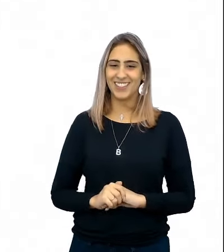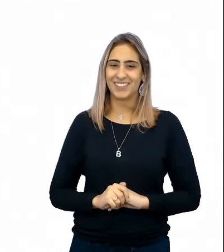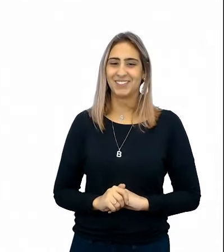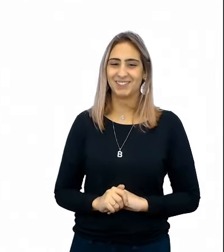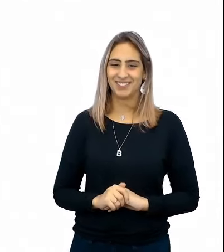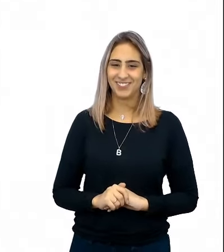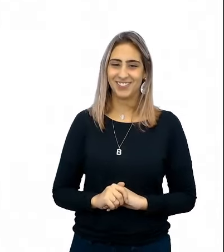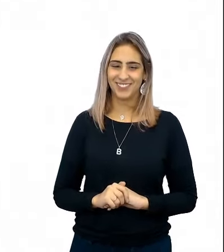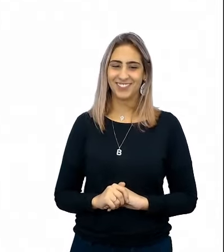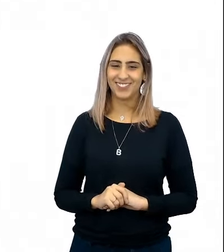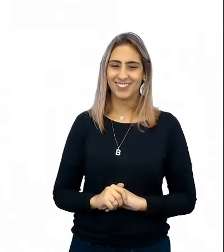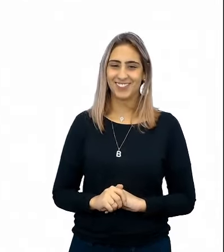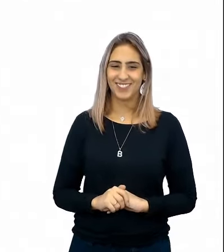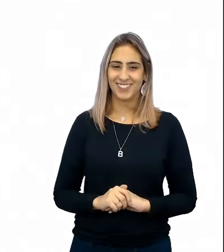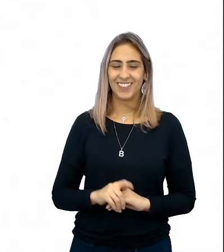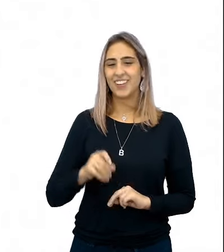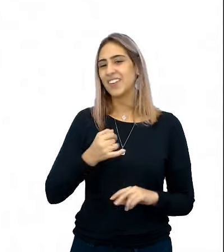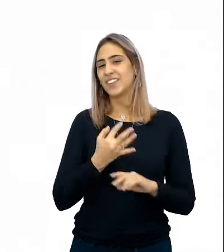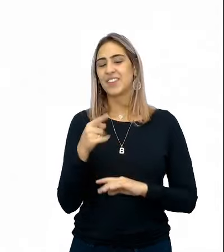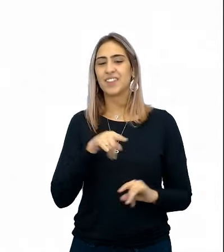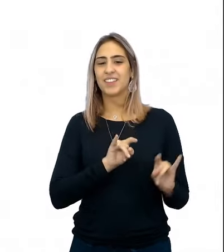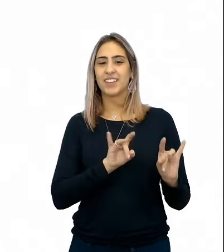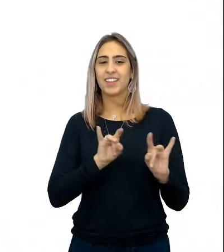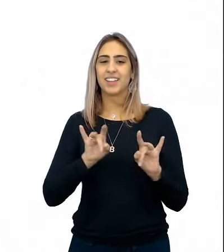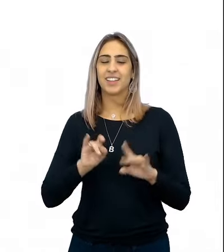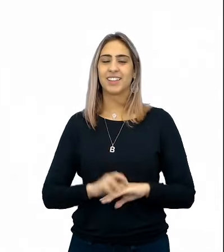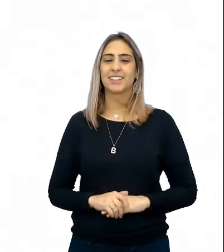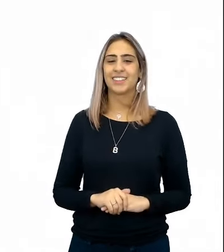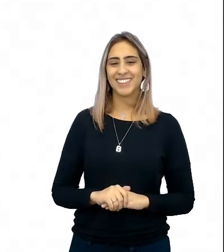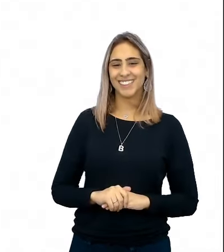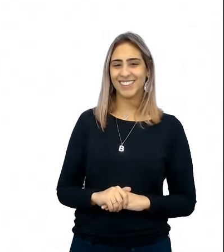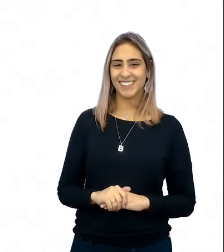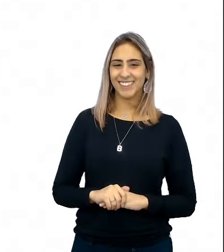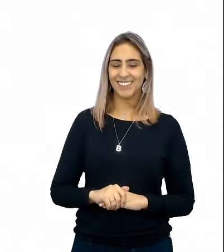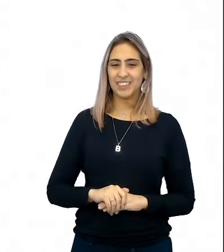a quantidade que cada uma delas comprou,